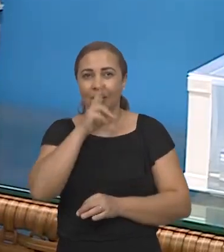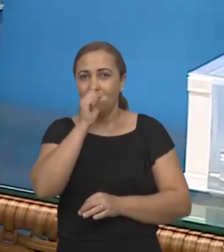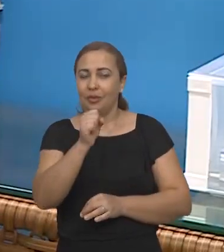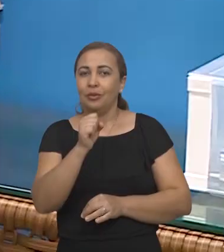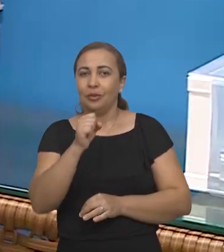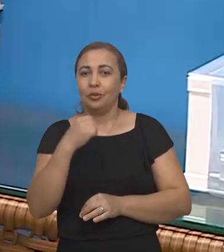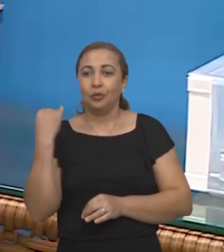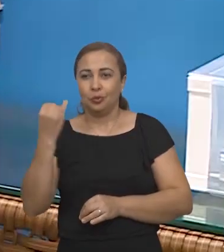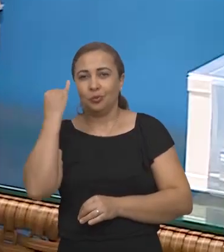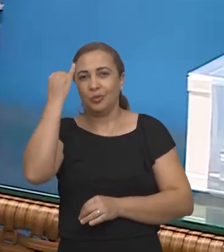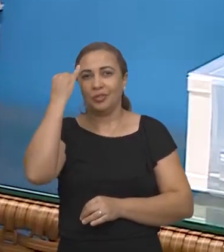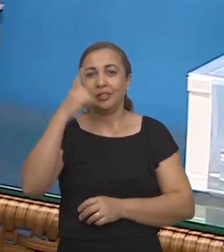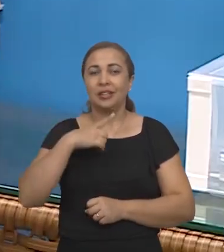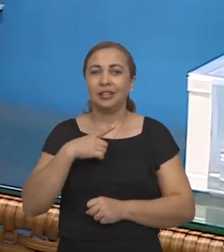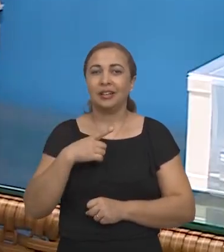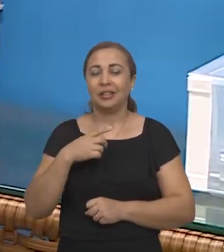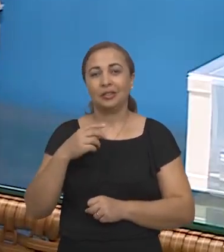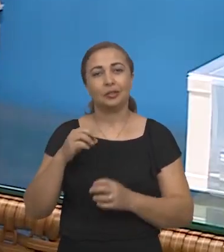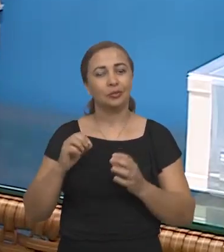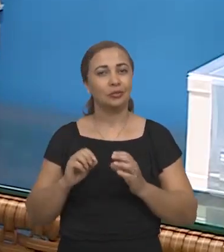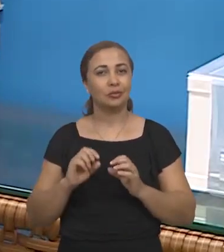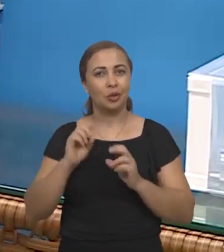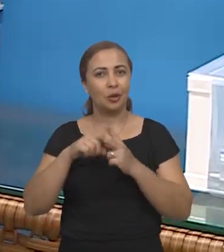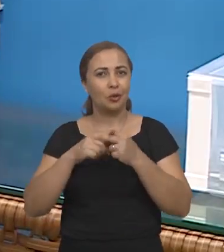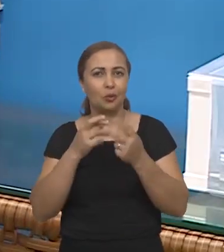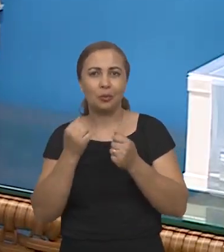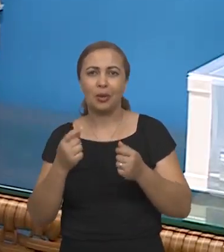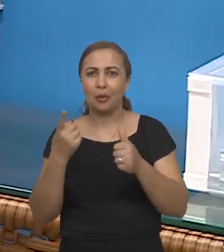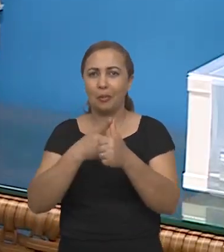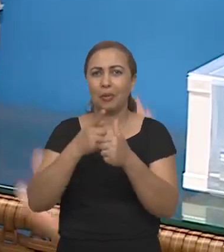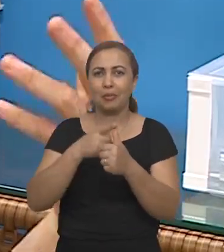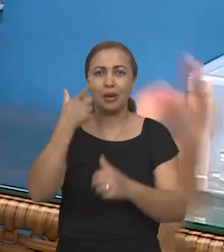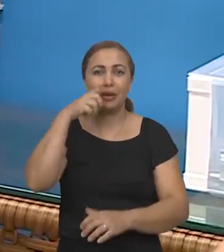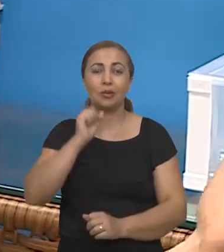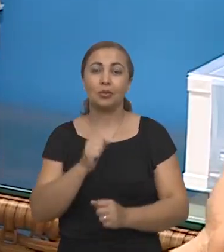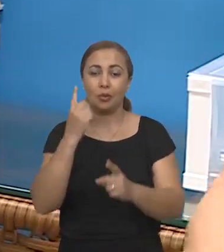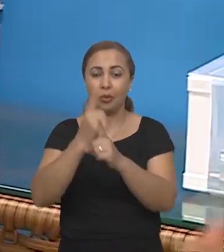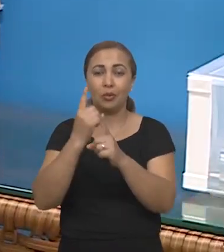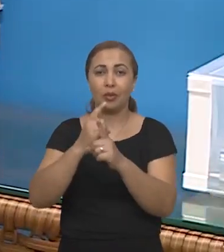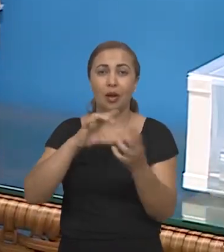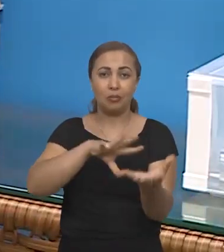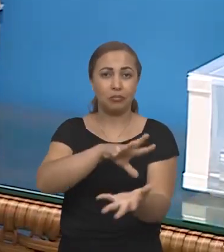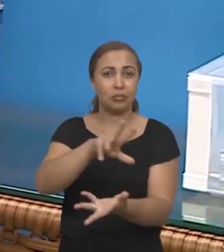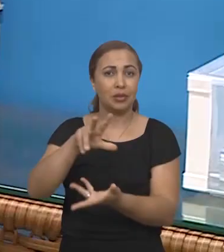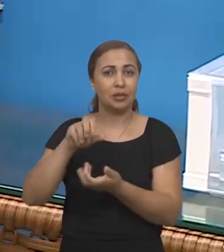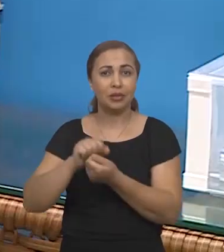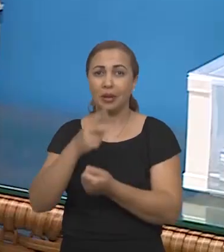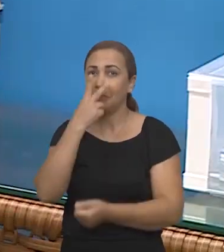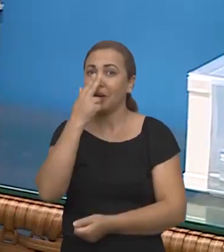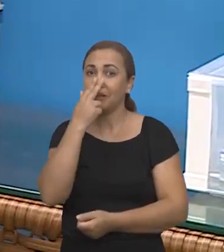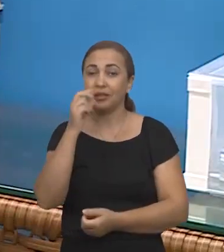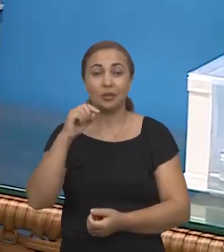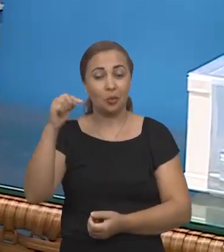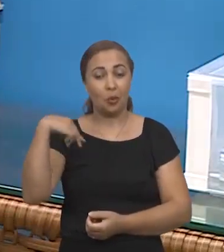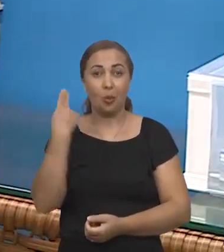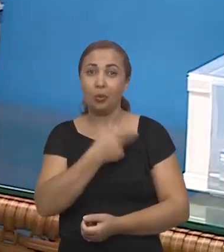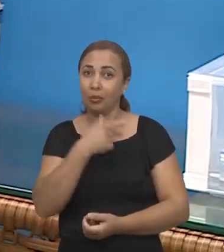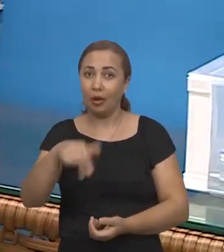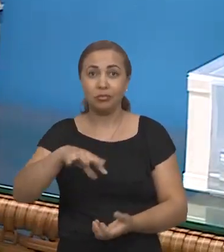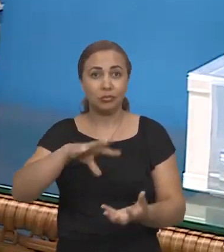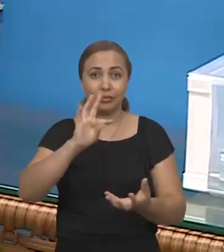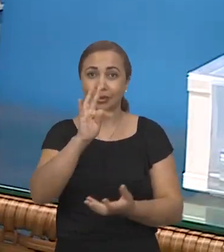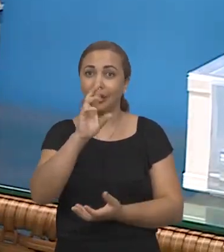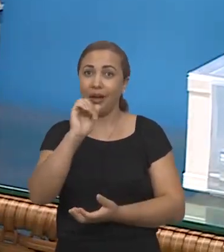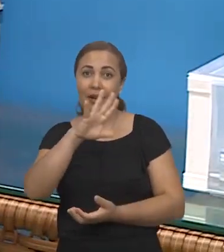potencial de ser esse instrumento o primeiro a conseguir detectar um planeta semelhante à Terra.